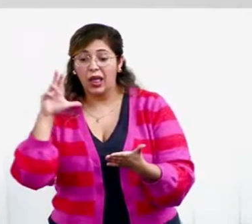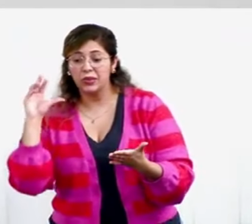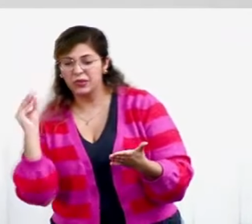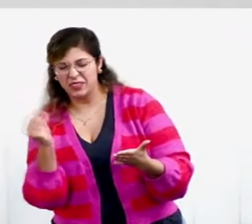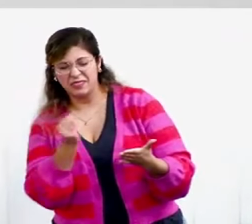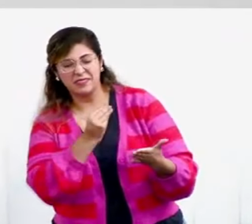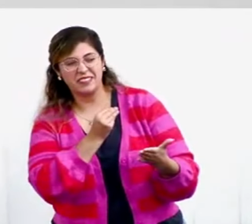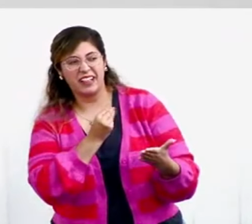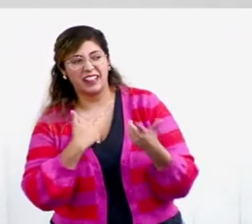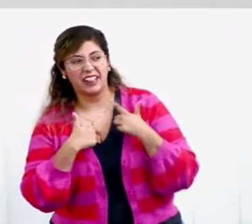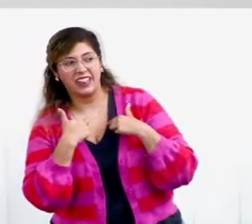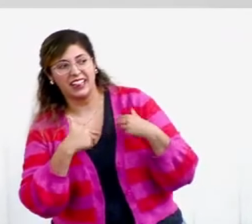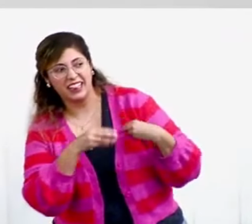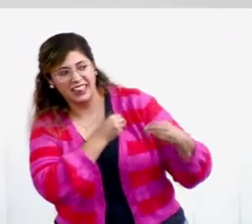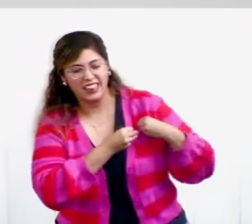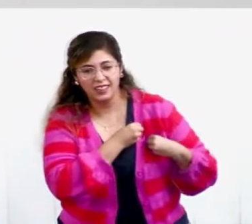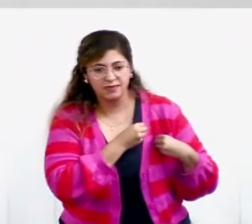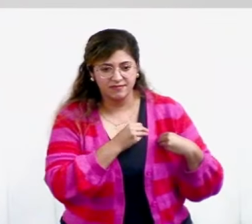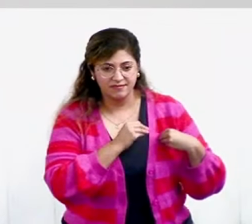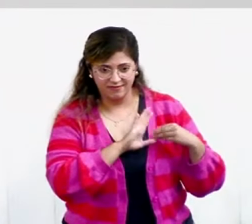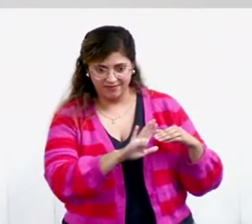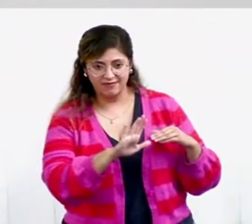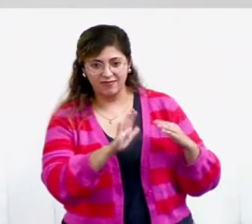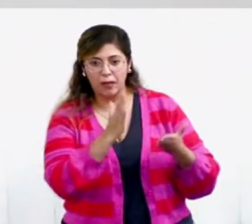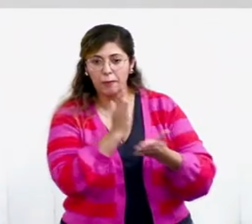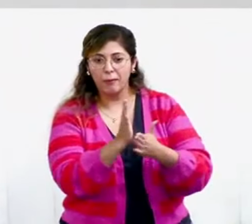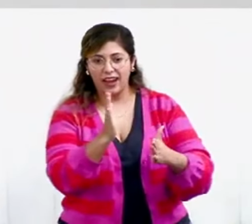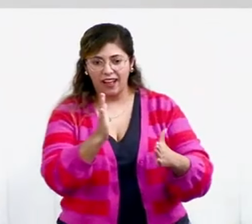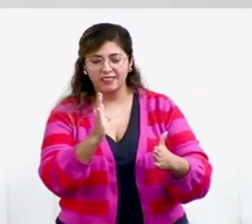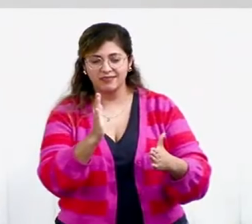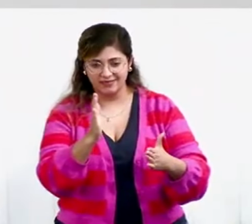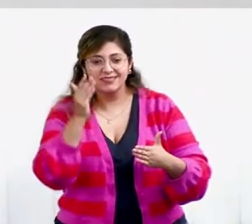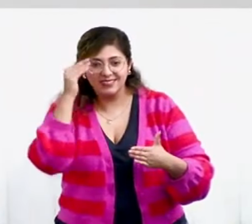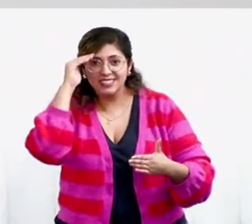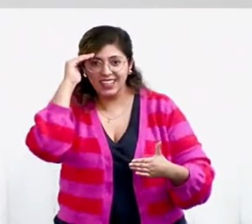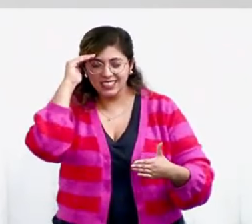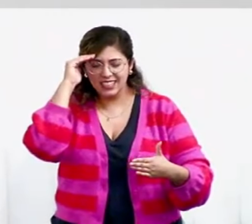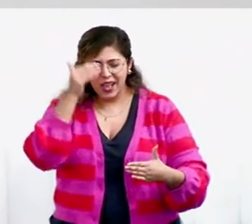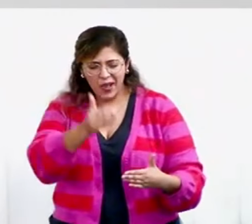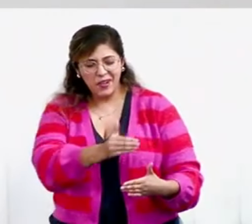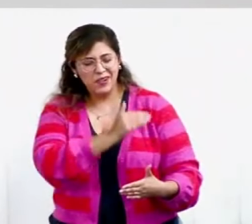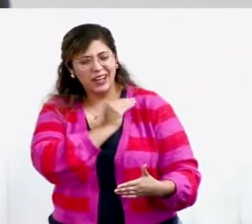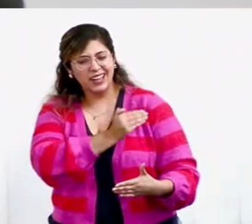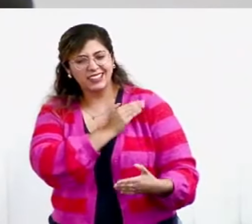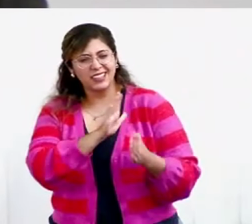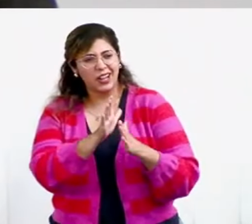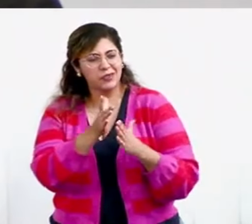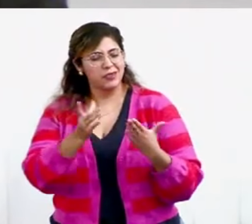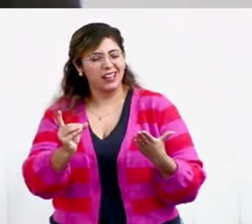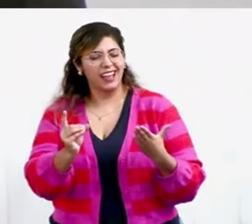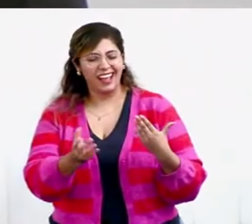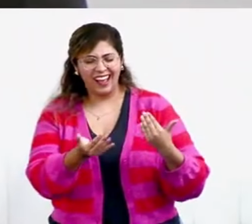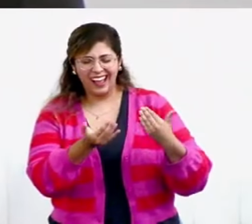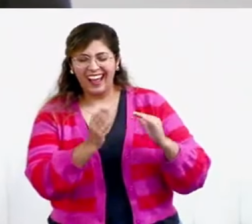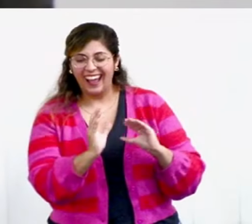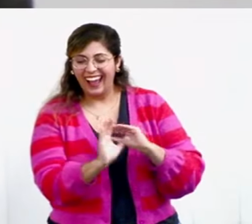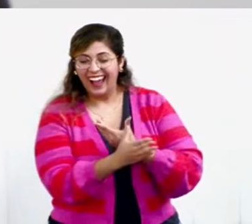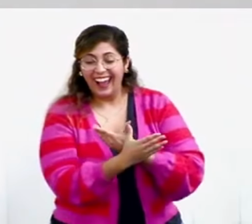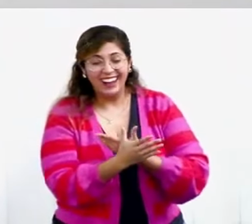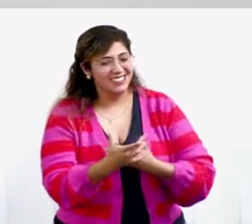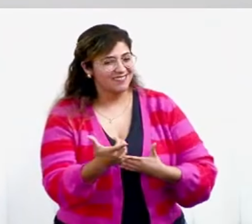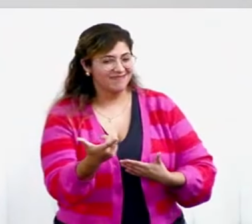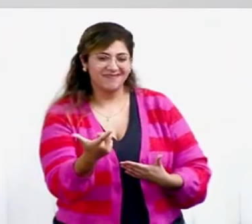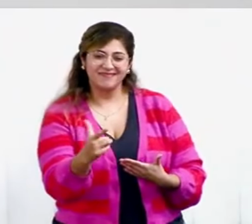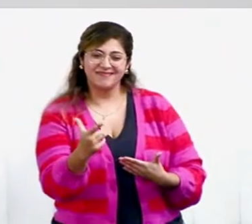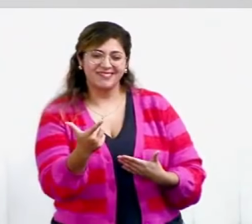práticas pagãs. E quando esse conteúdo preenche o meu coração, não há vazio, porque o vazio é